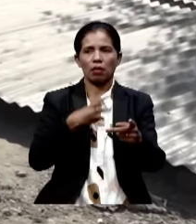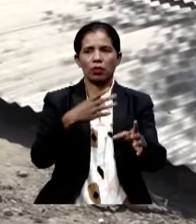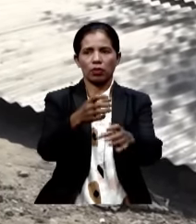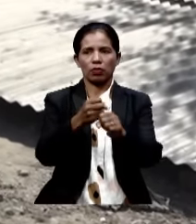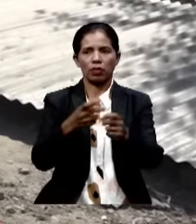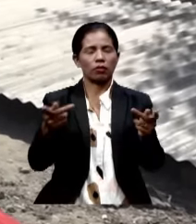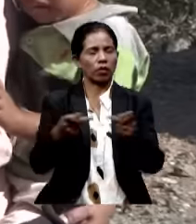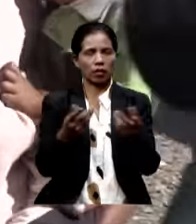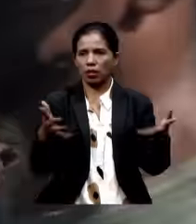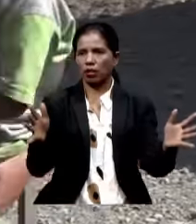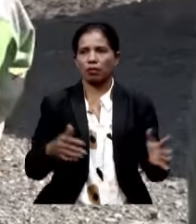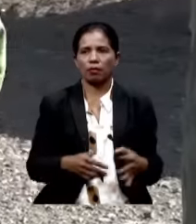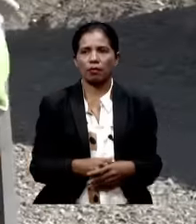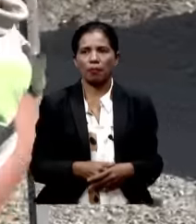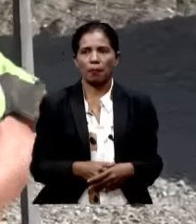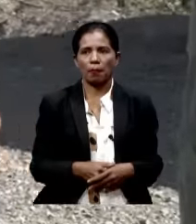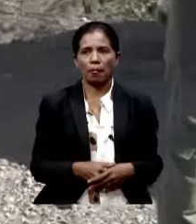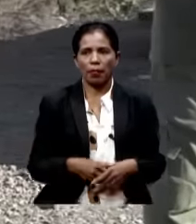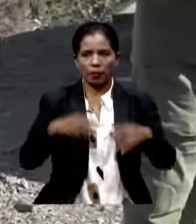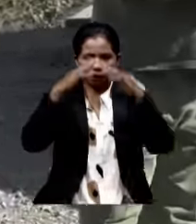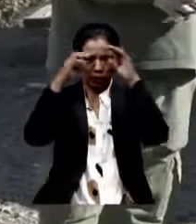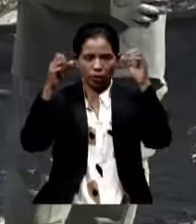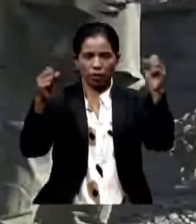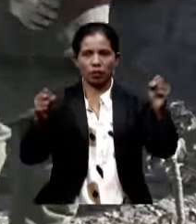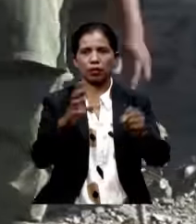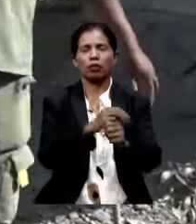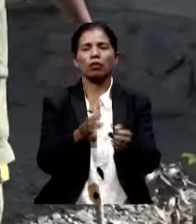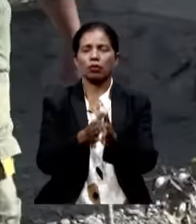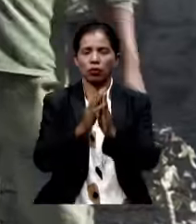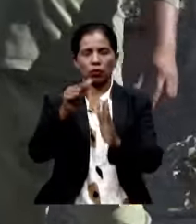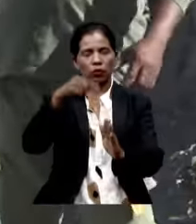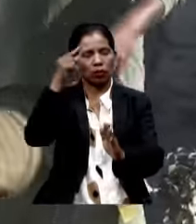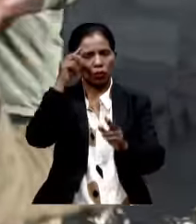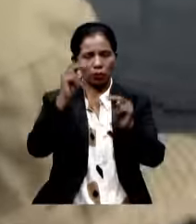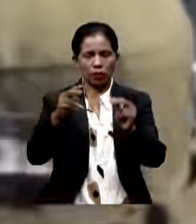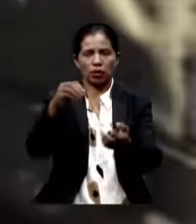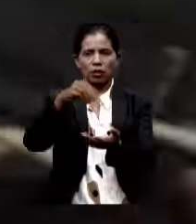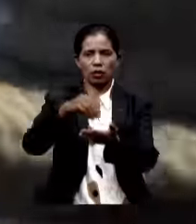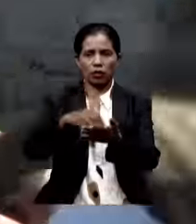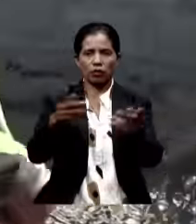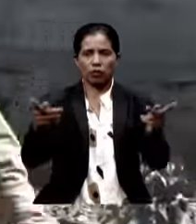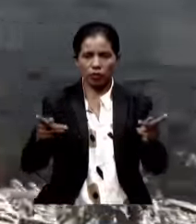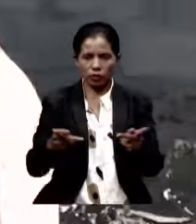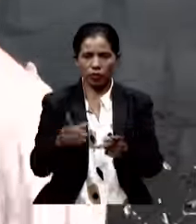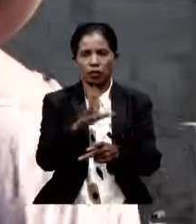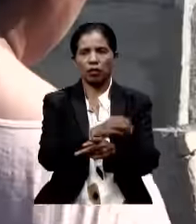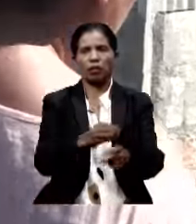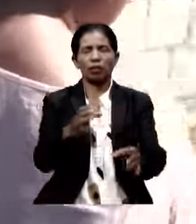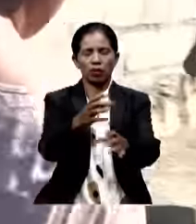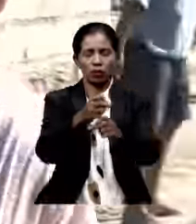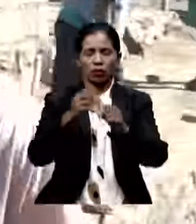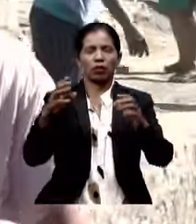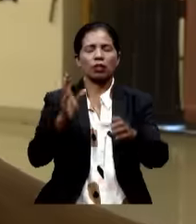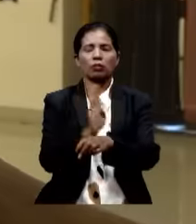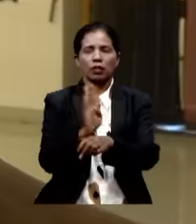fati tu agora lai ya. Além de ne presidente república mos, russo governo precisa criar ulo condição ante sobo negociante